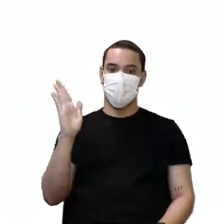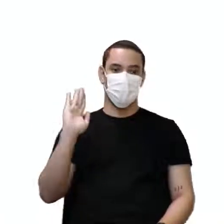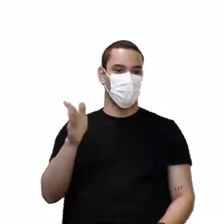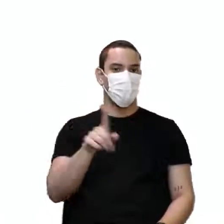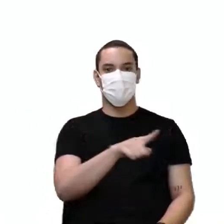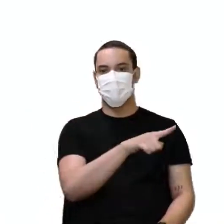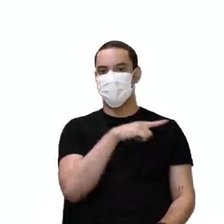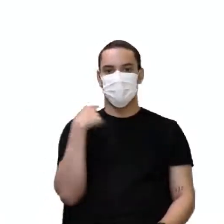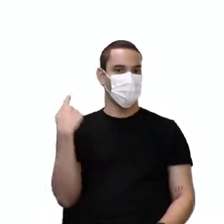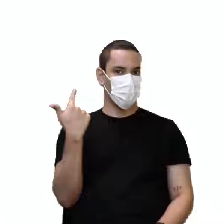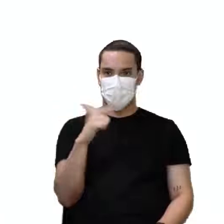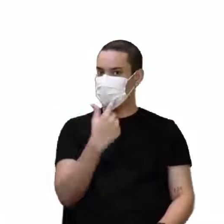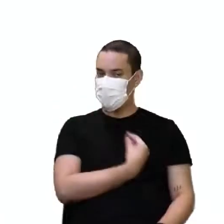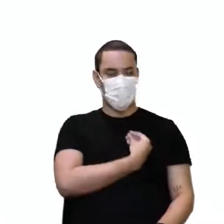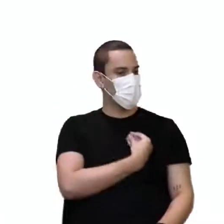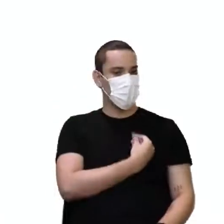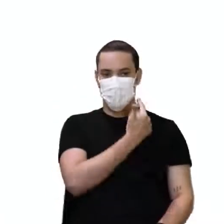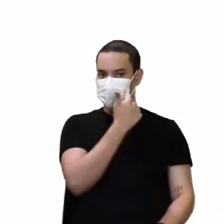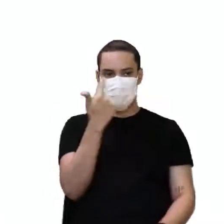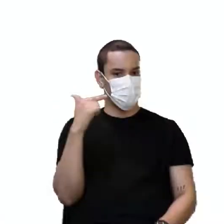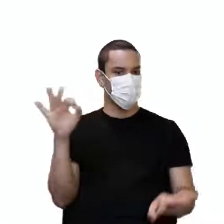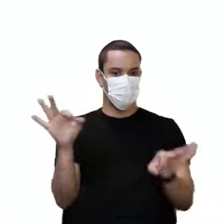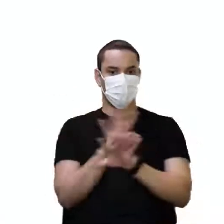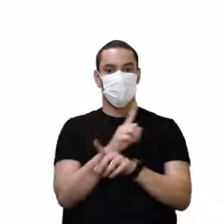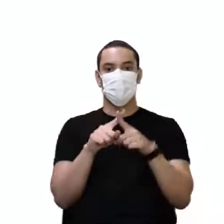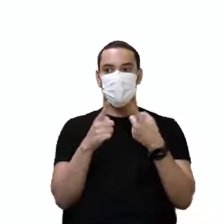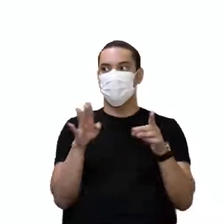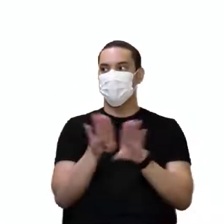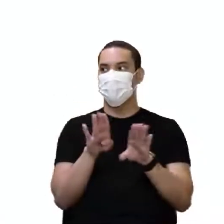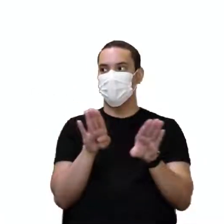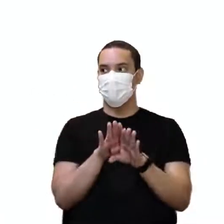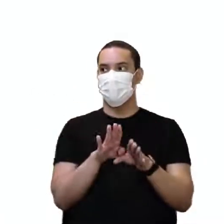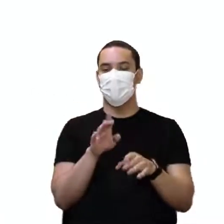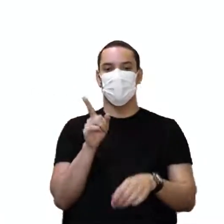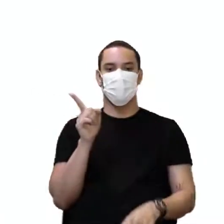já foi extinta, né? E tinha algumas